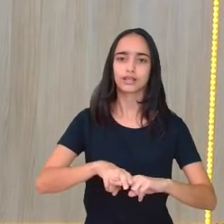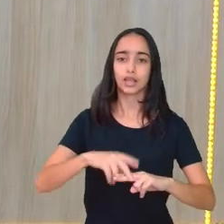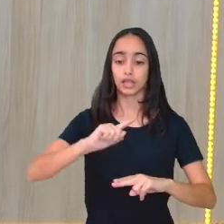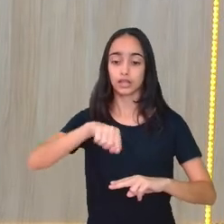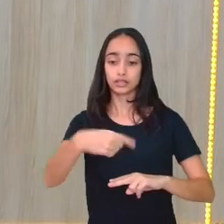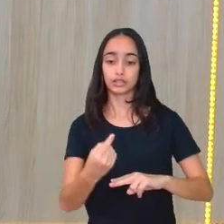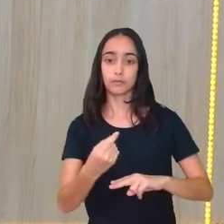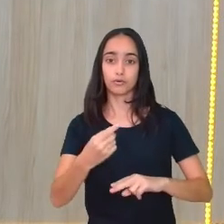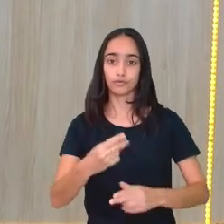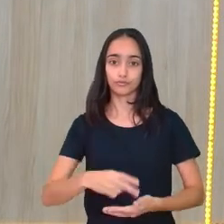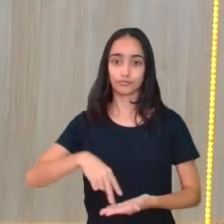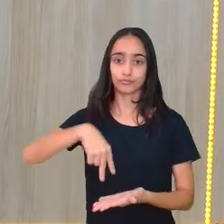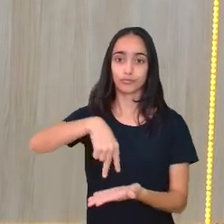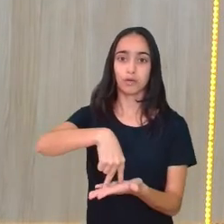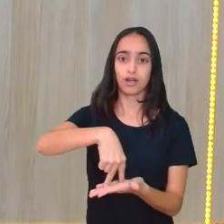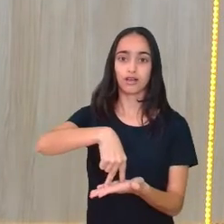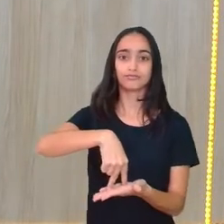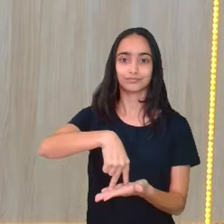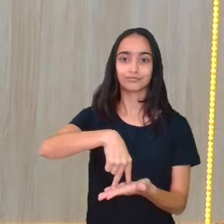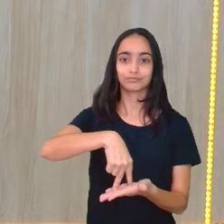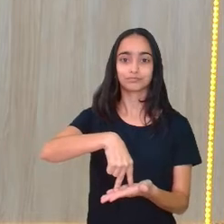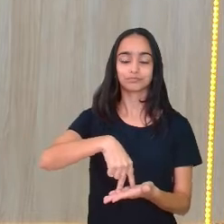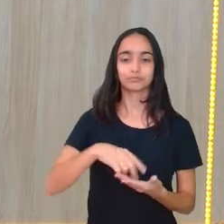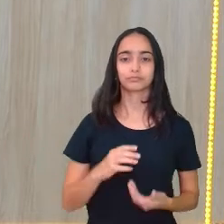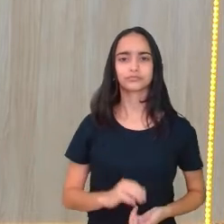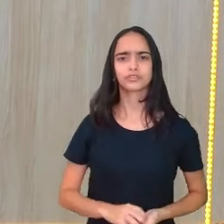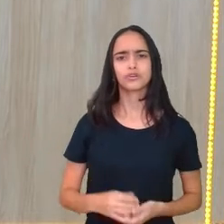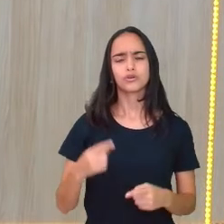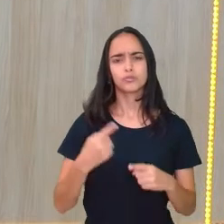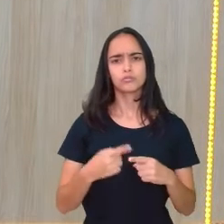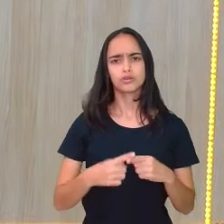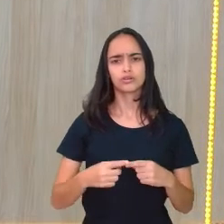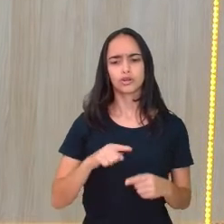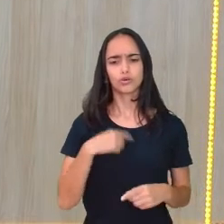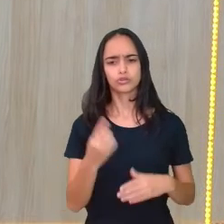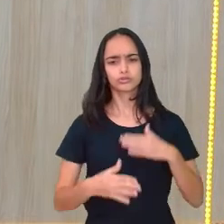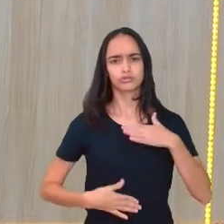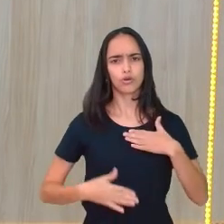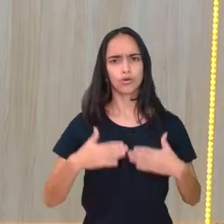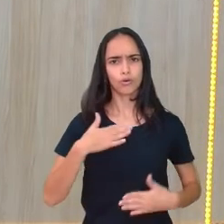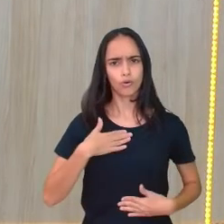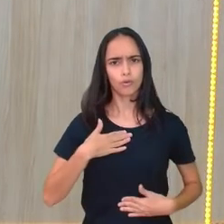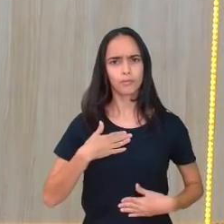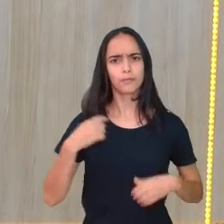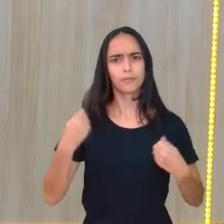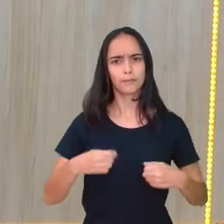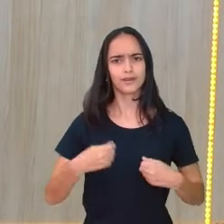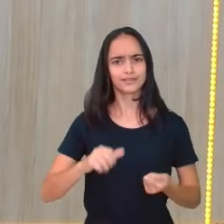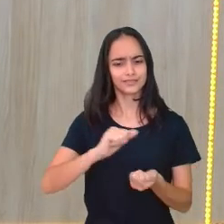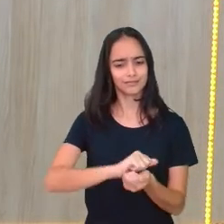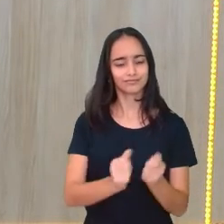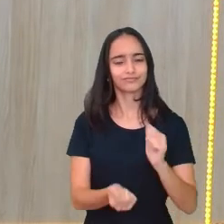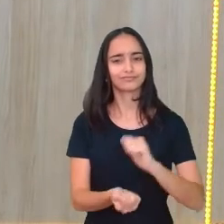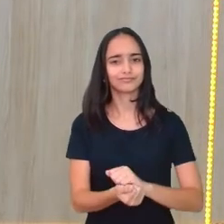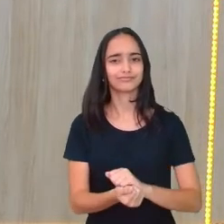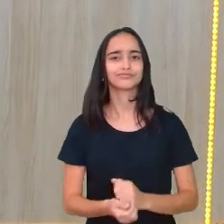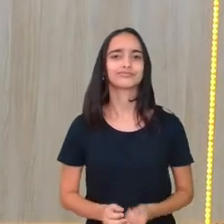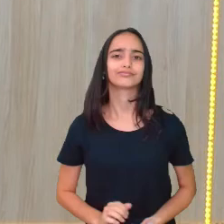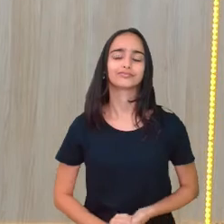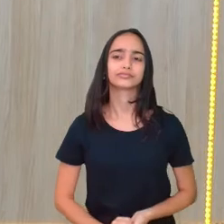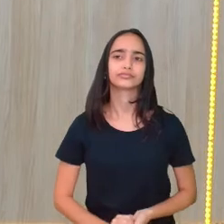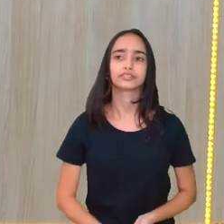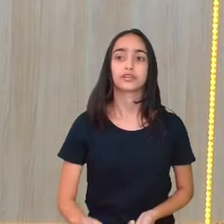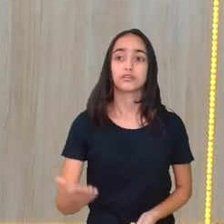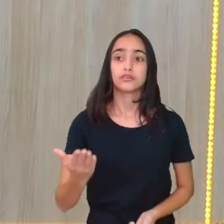máquina, depois começa a fazer fora da máquina. Porque o nosso corpo ele precisa passar por essa adaptação.